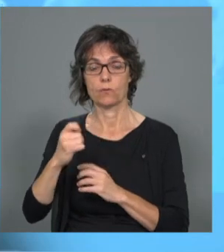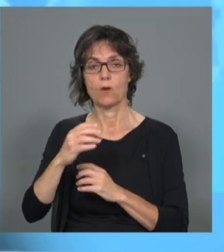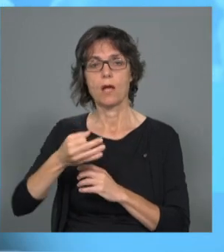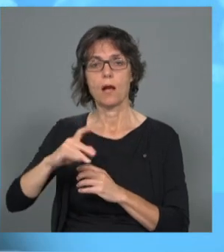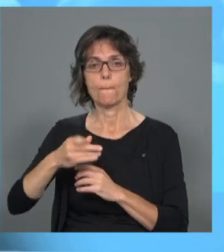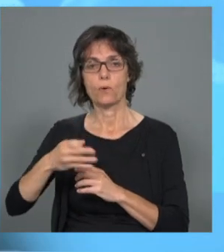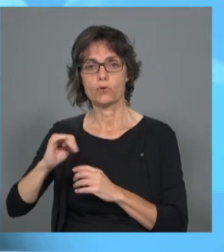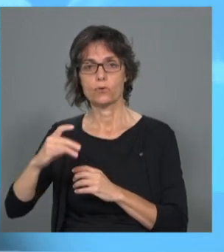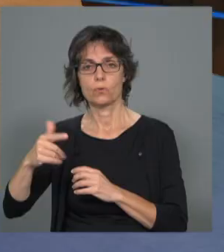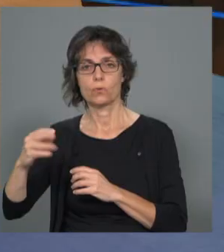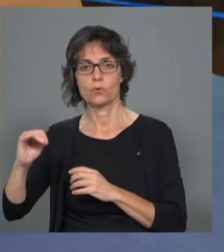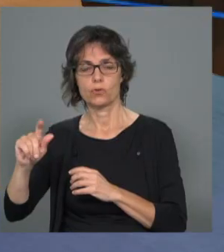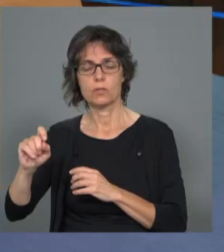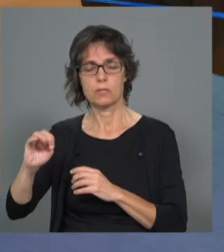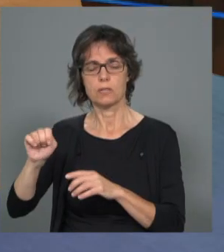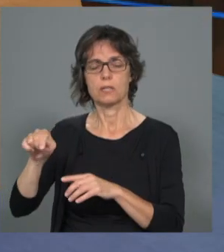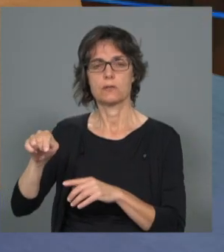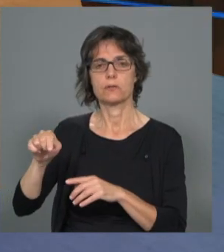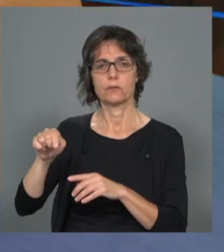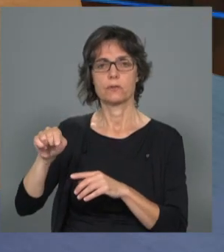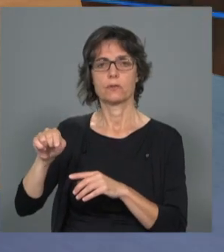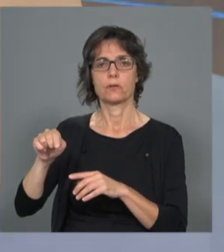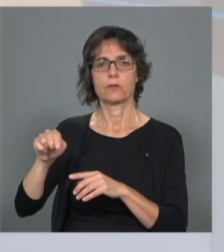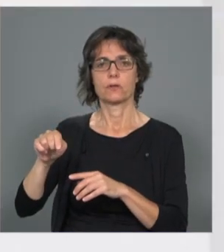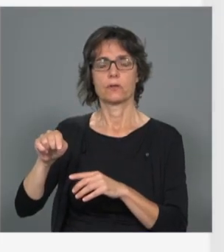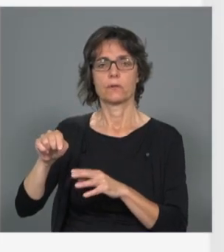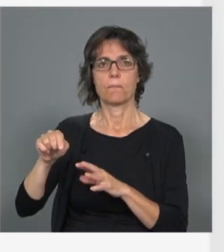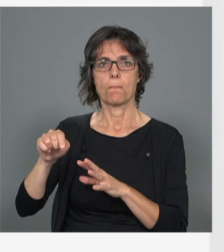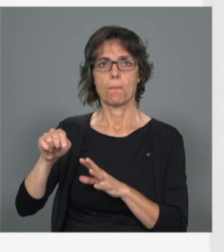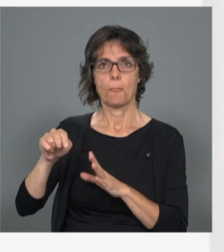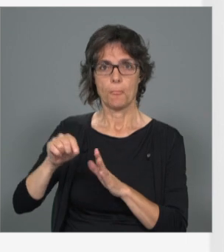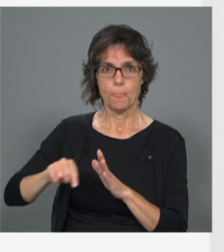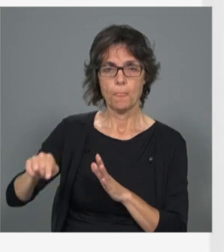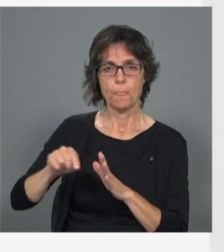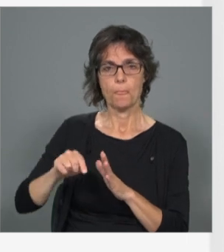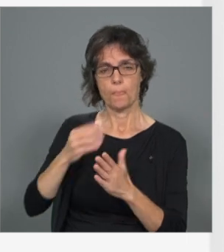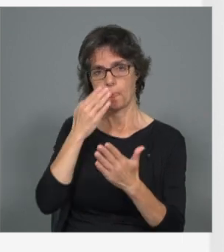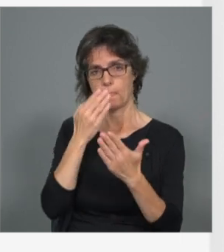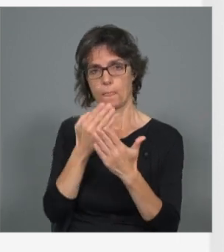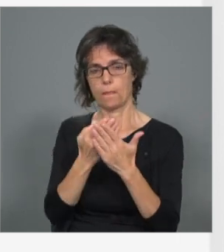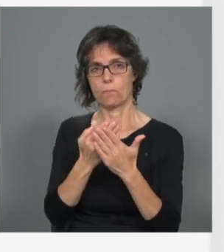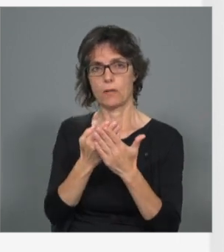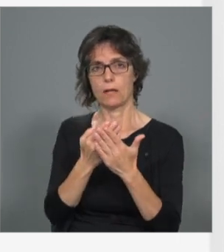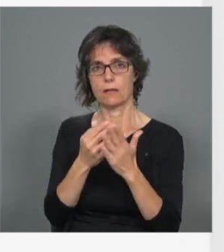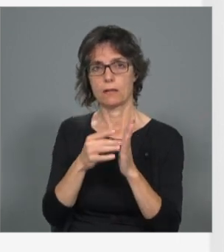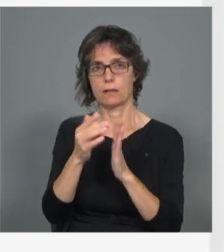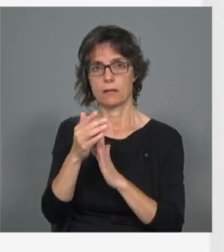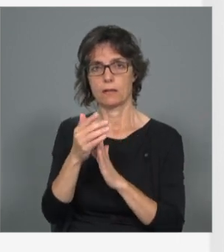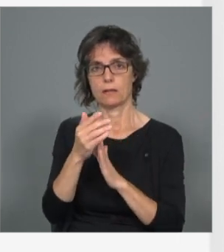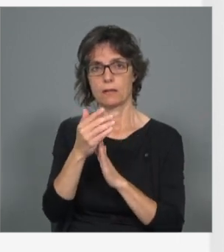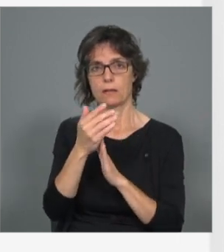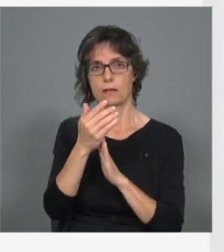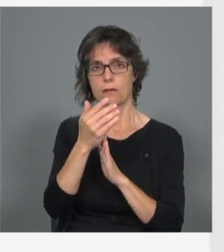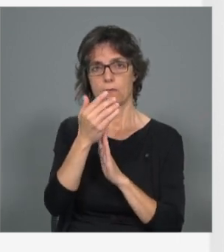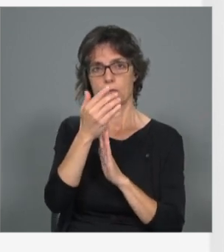bocadinho na mesma sequência, levou-se à vista deles, e aqui ficam